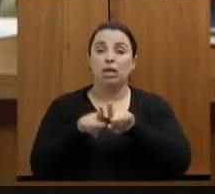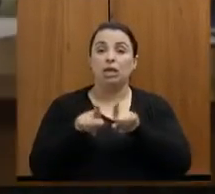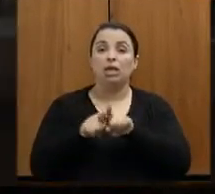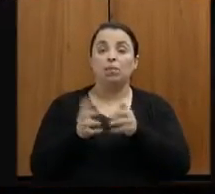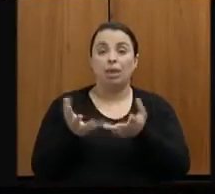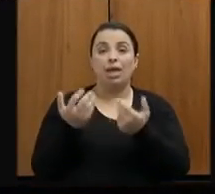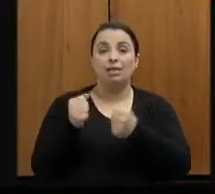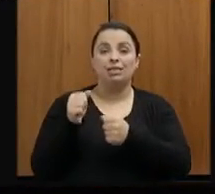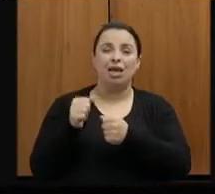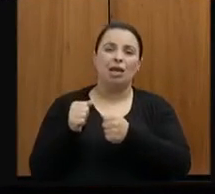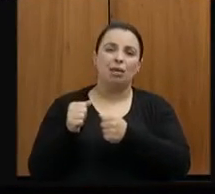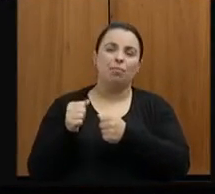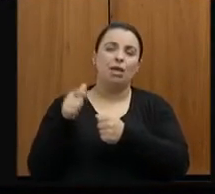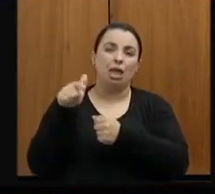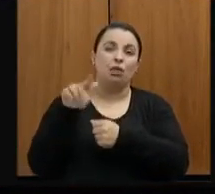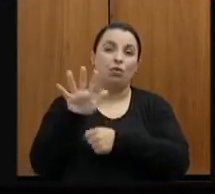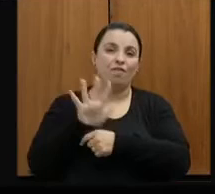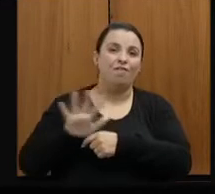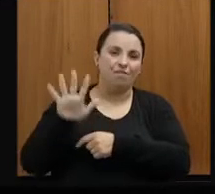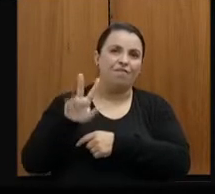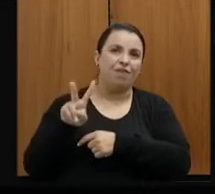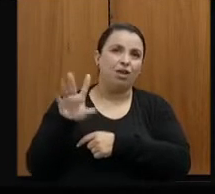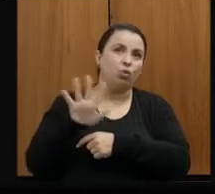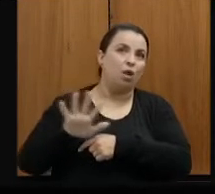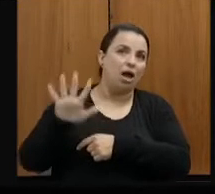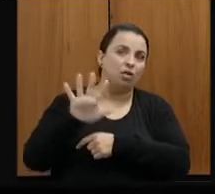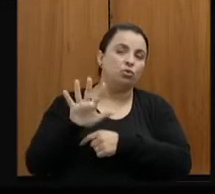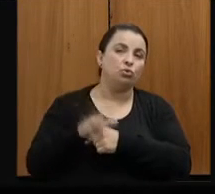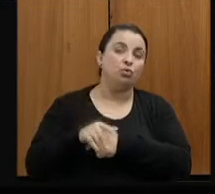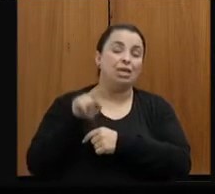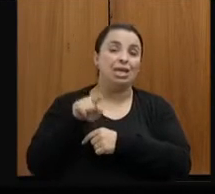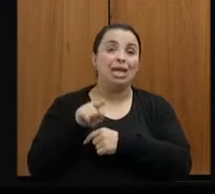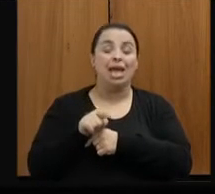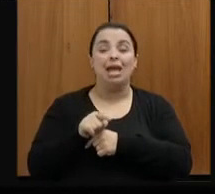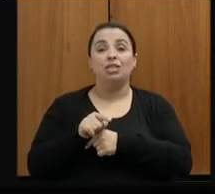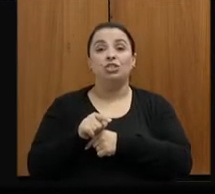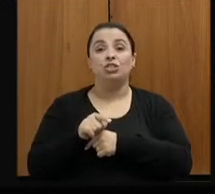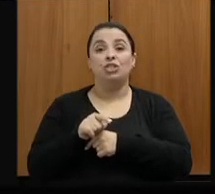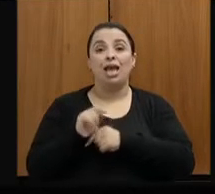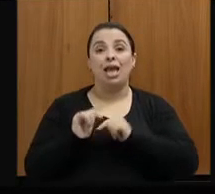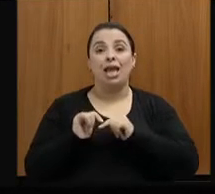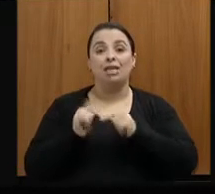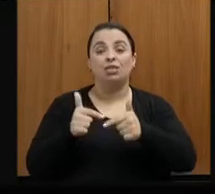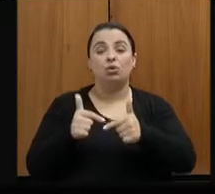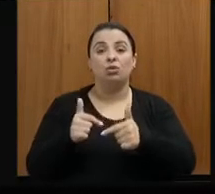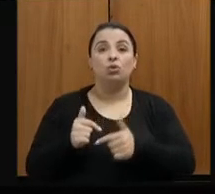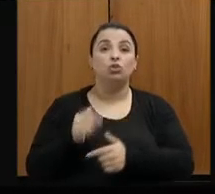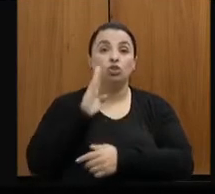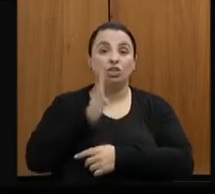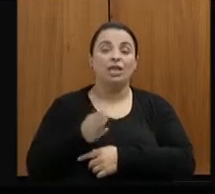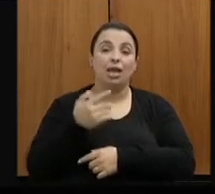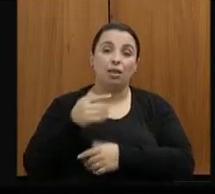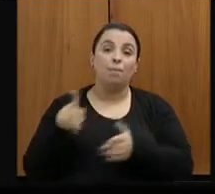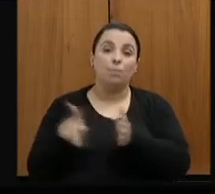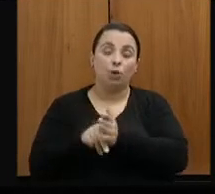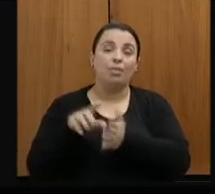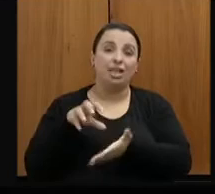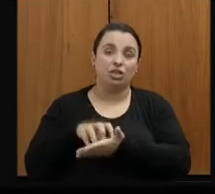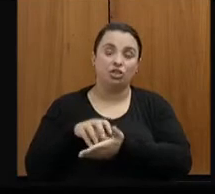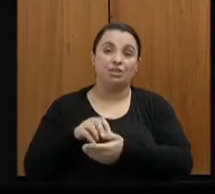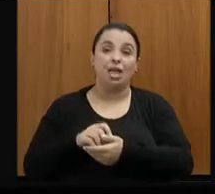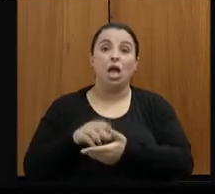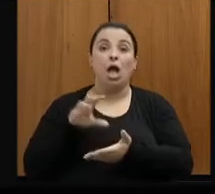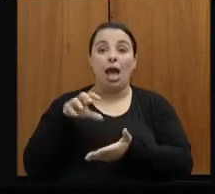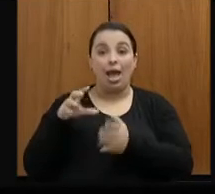Minas Reúrbio no Vale do Aço, só que esses daí são de execução direta nossa. O que isso quer dizer? É a equipe técnica da agência, em